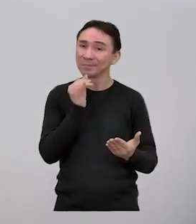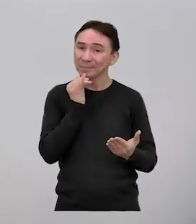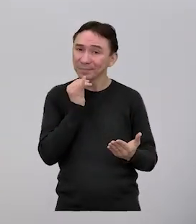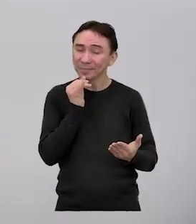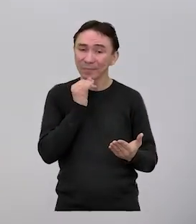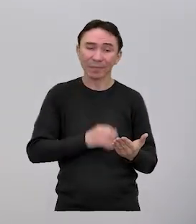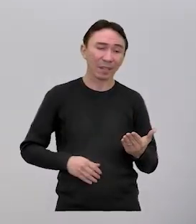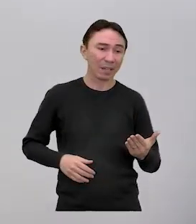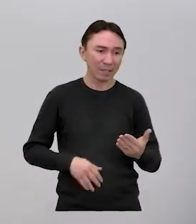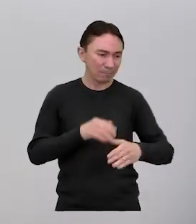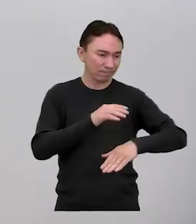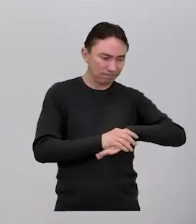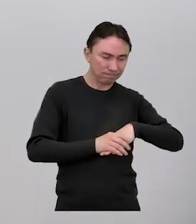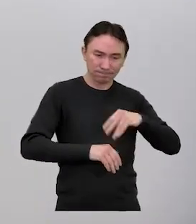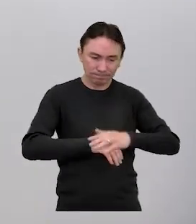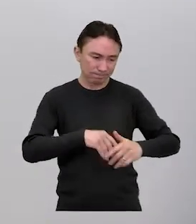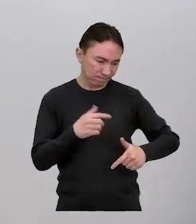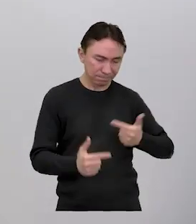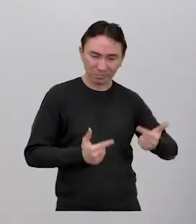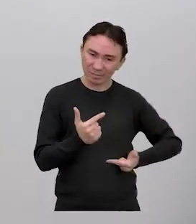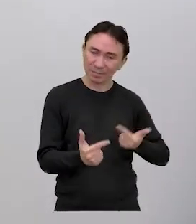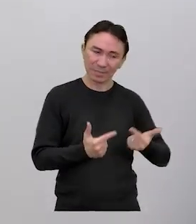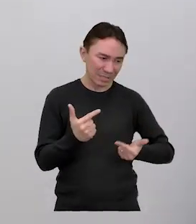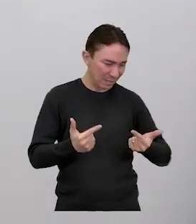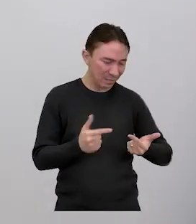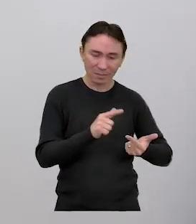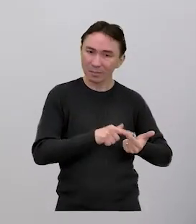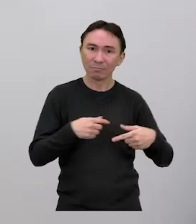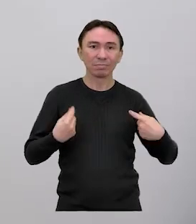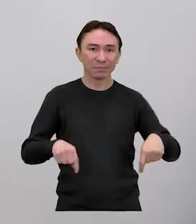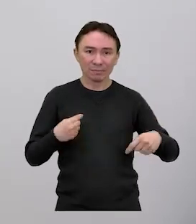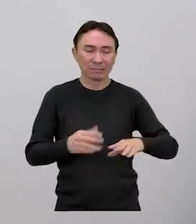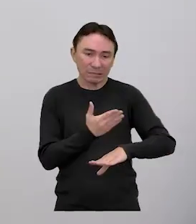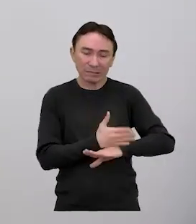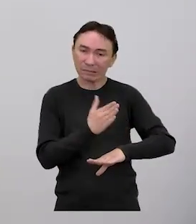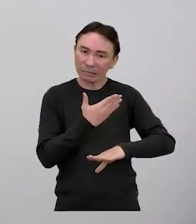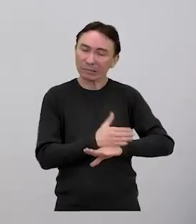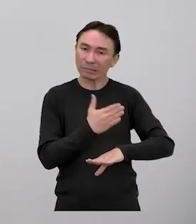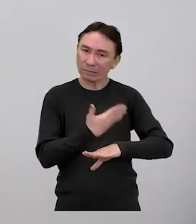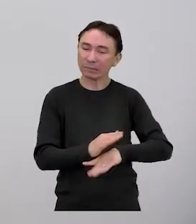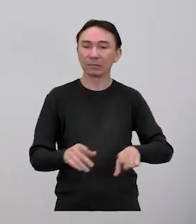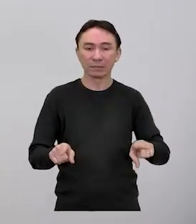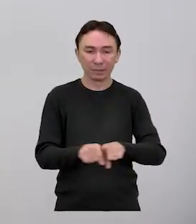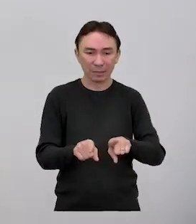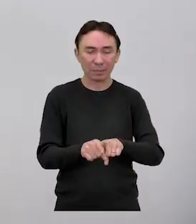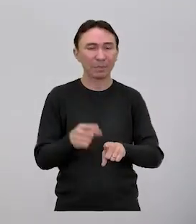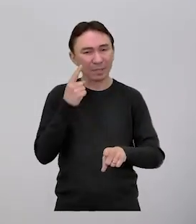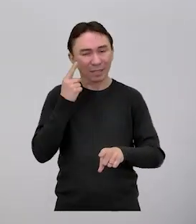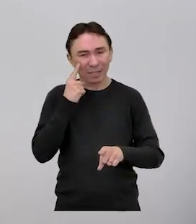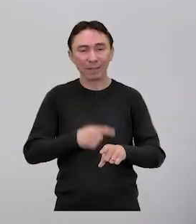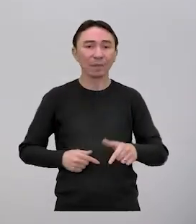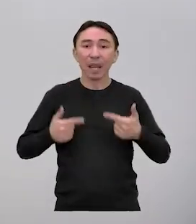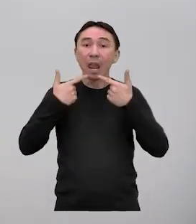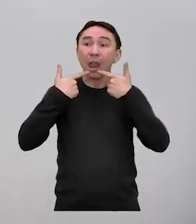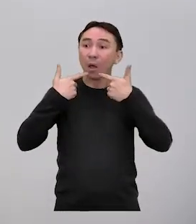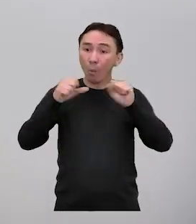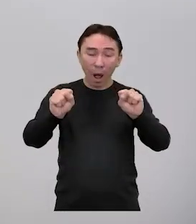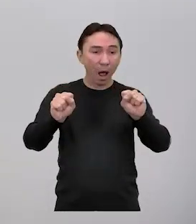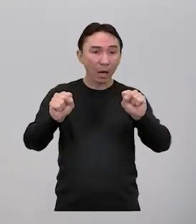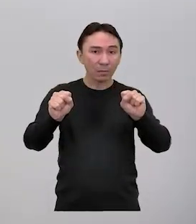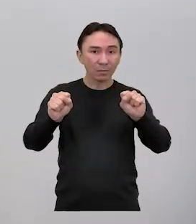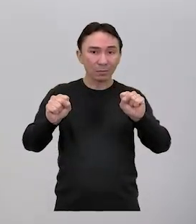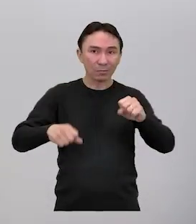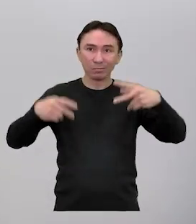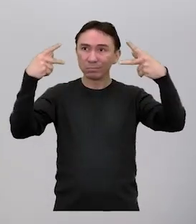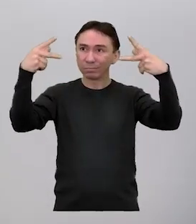obra, esse acesso à tecnologia, a linguagens como a da programação, isso tem que ser aprendido desde